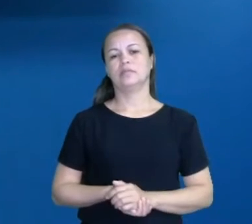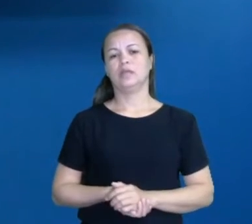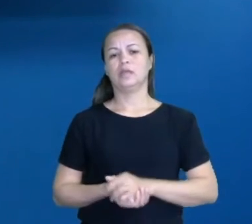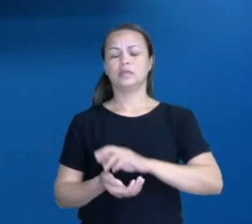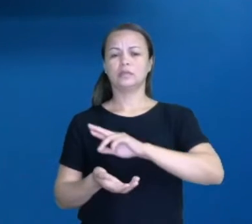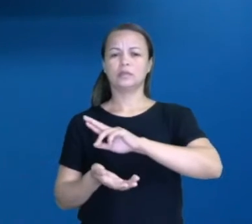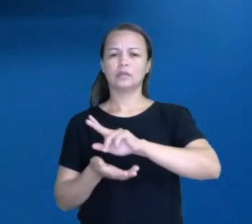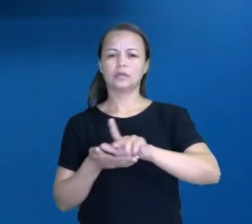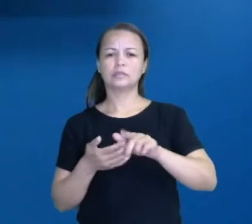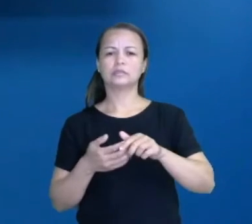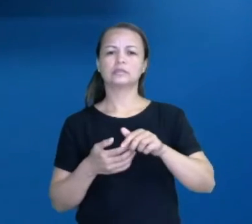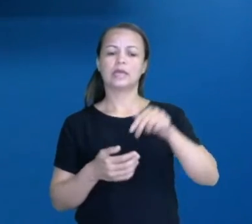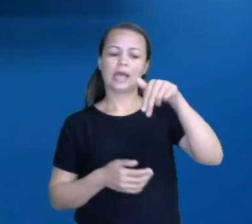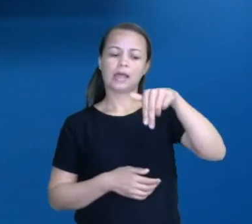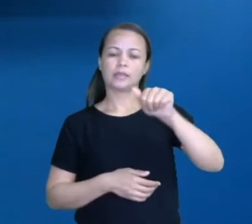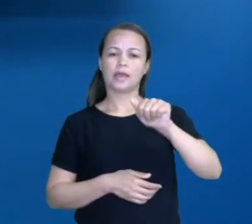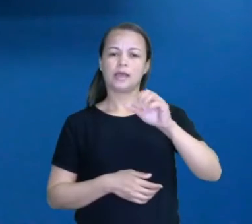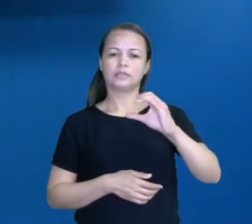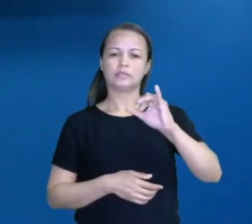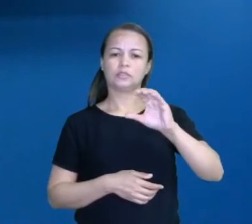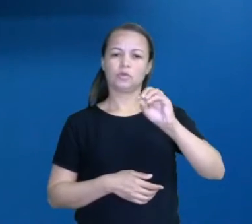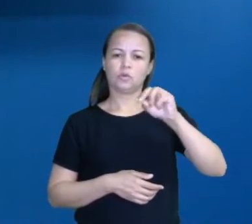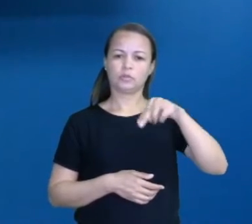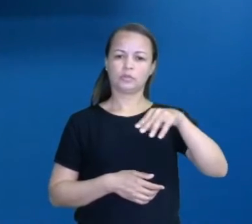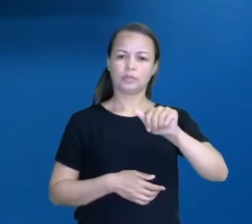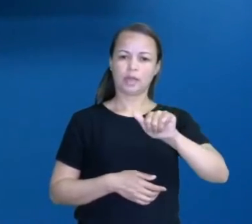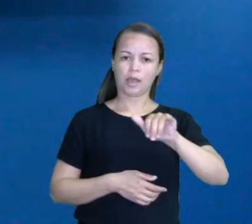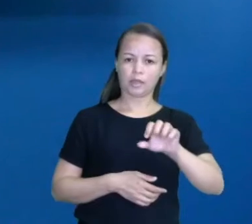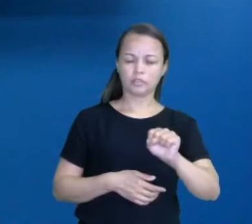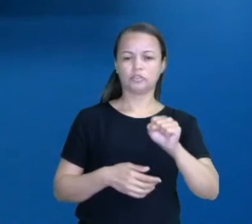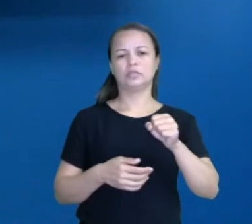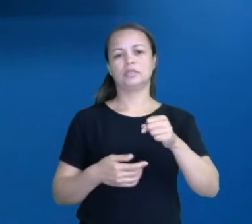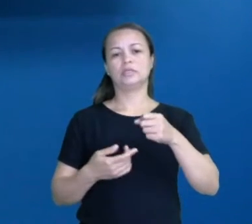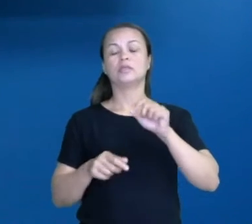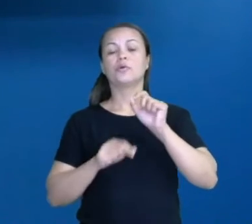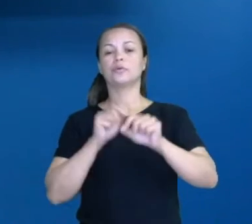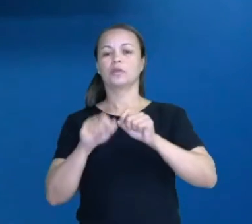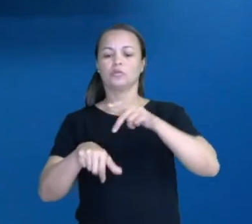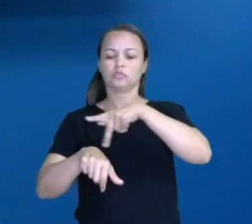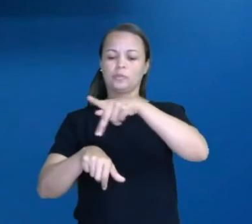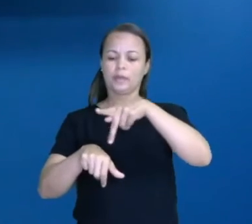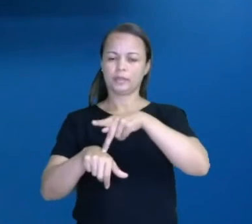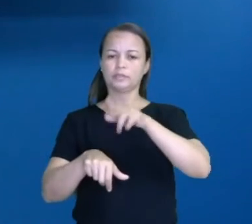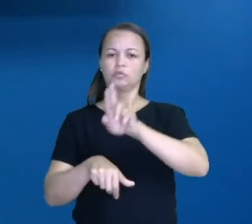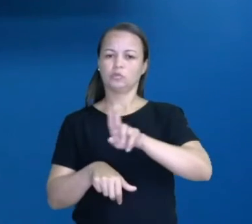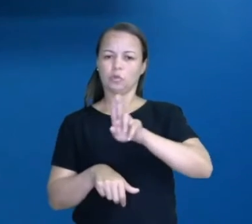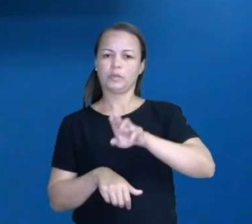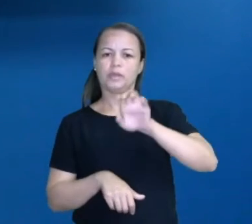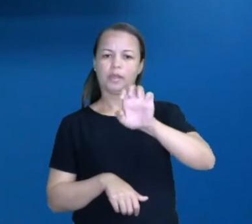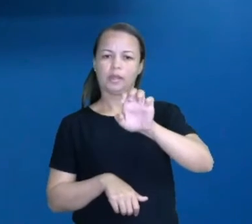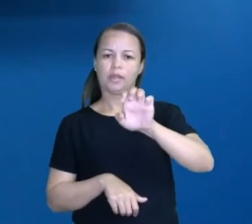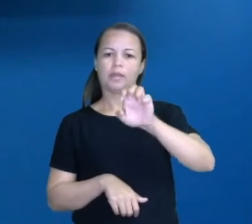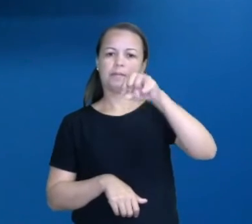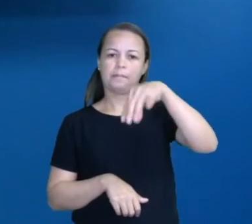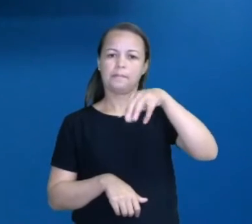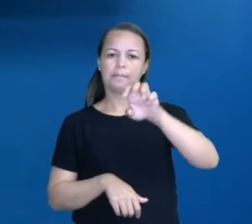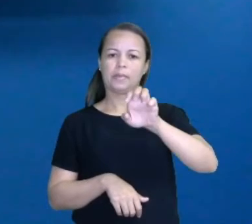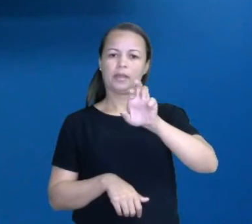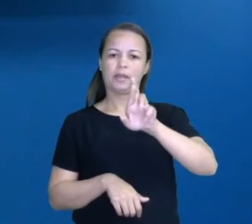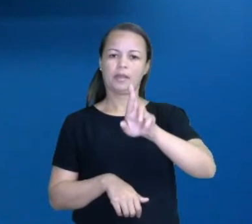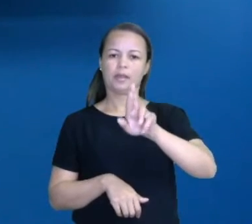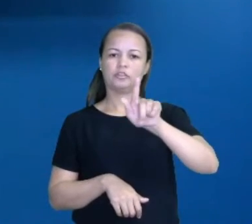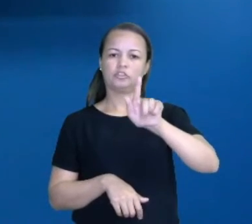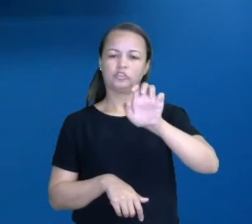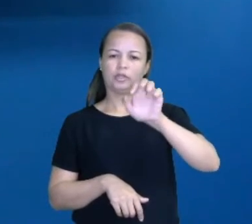algumas multinacionais nesses países chamados emergentes, né, que são países que estão em desenvolvimento, como o Brasil, que